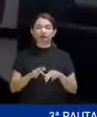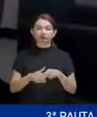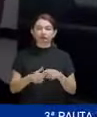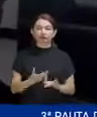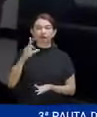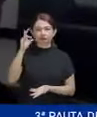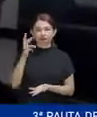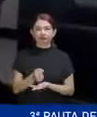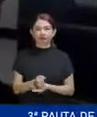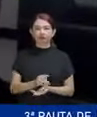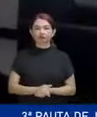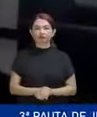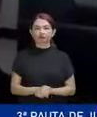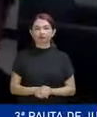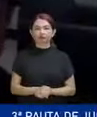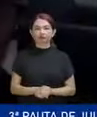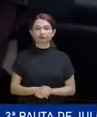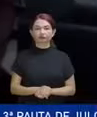pela decisões